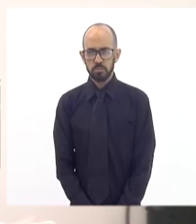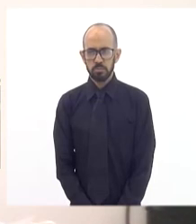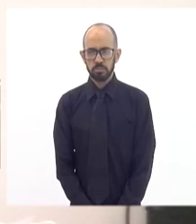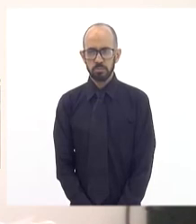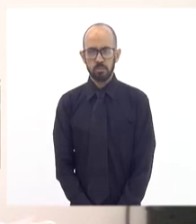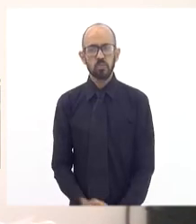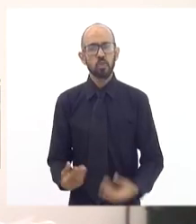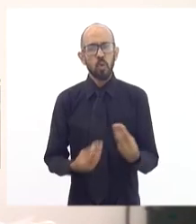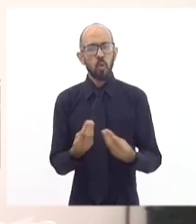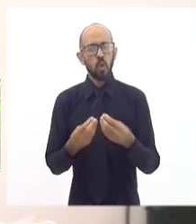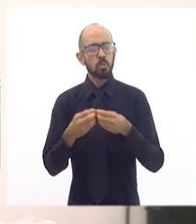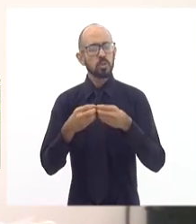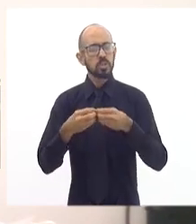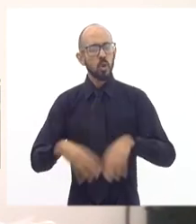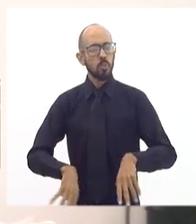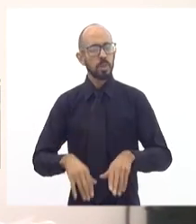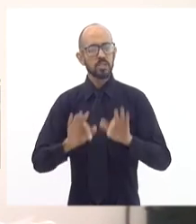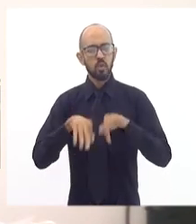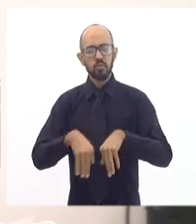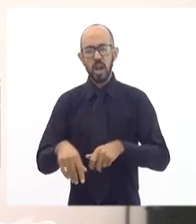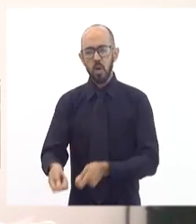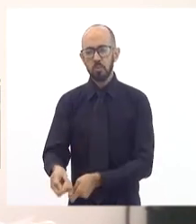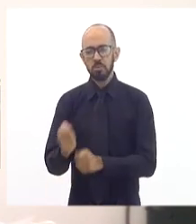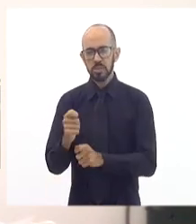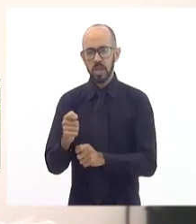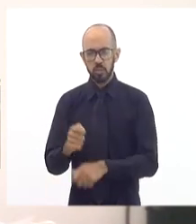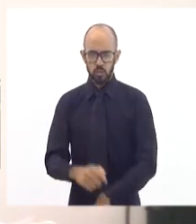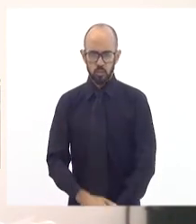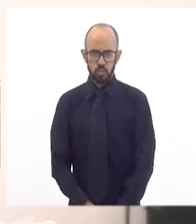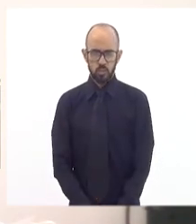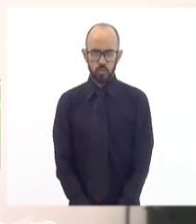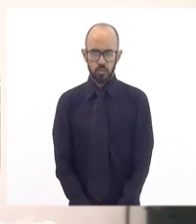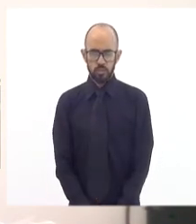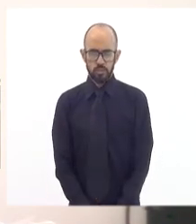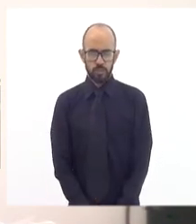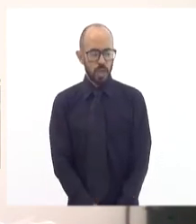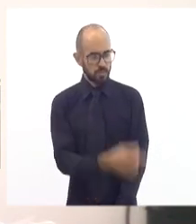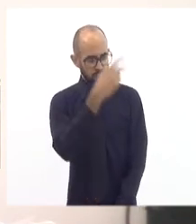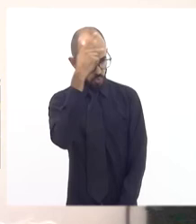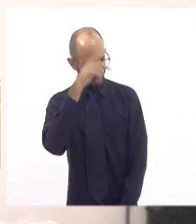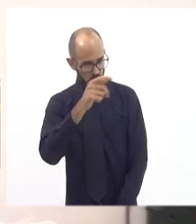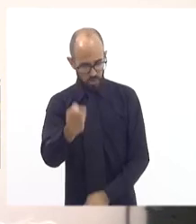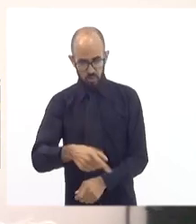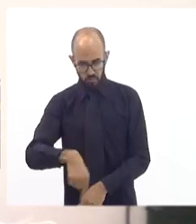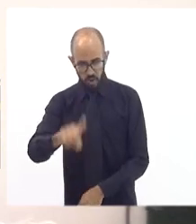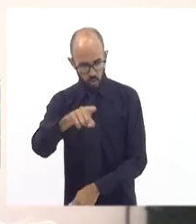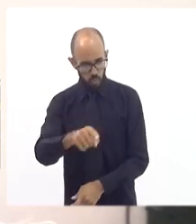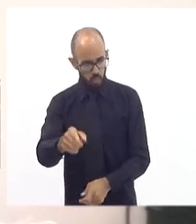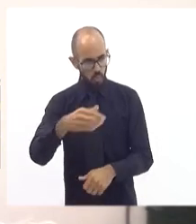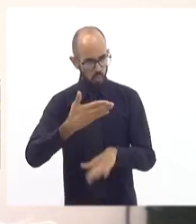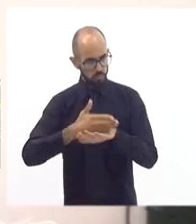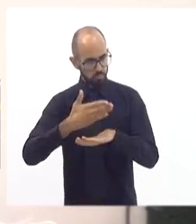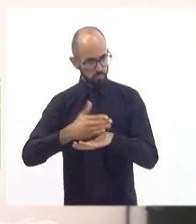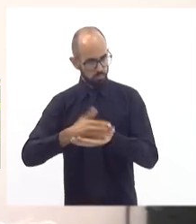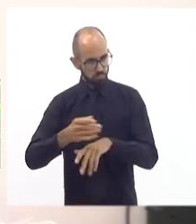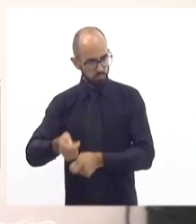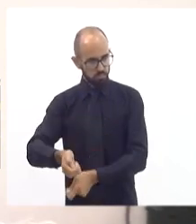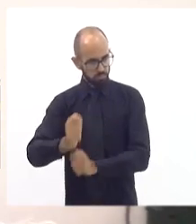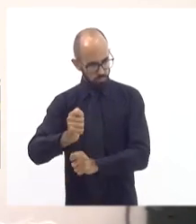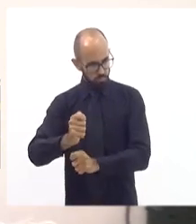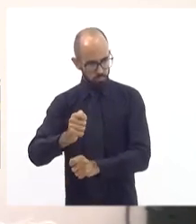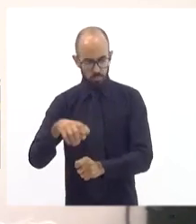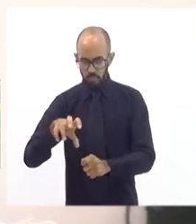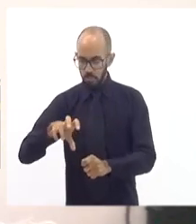E como que se compensa o fim do pescado e as marisqueiras estão aqui elas podem dizer como que se compensa o fim dos